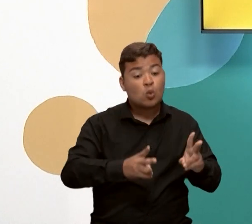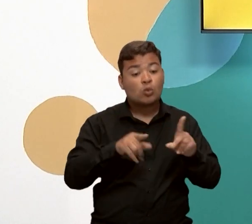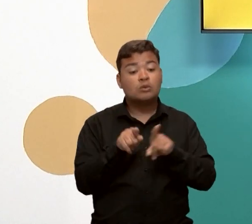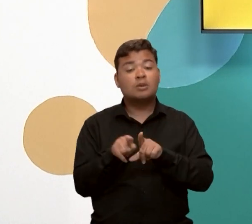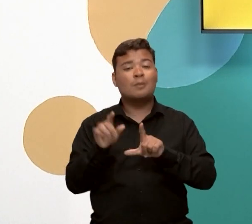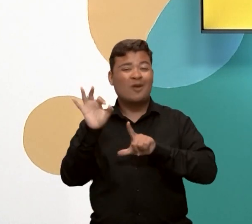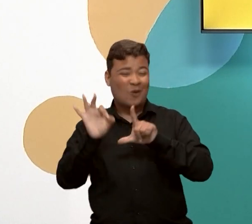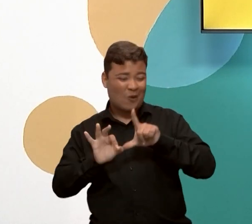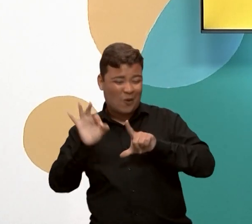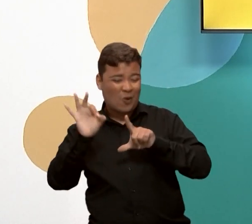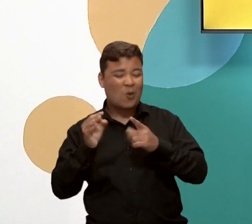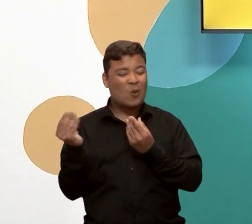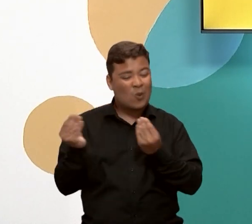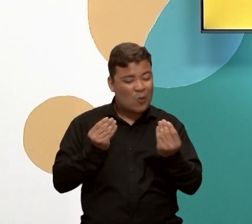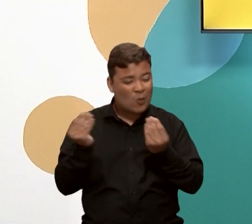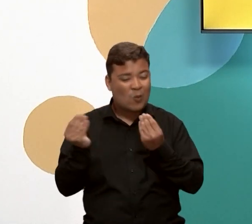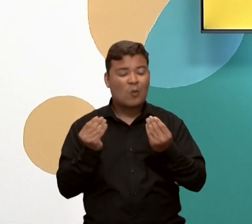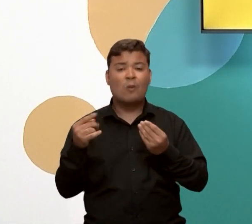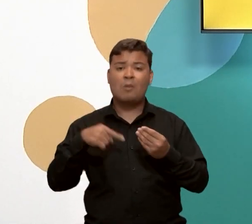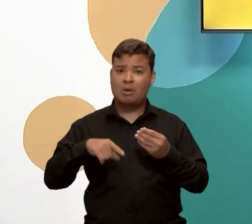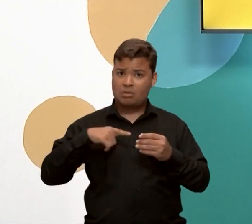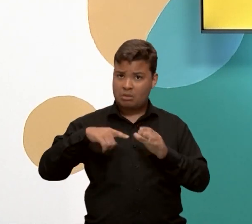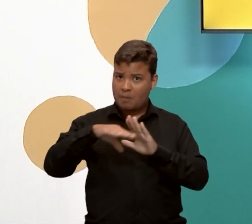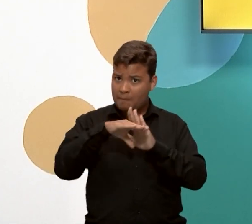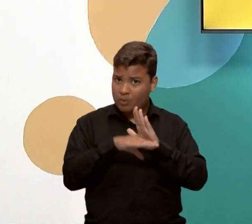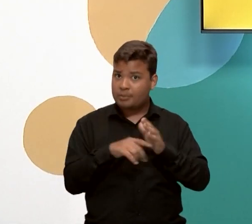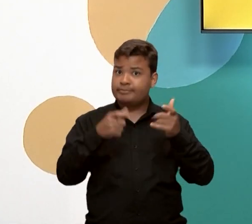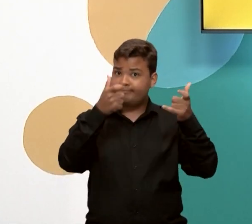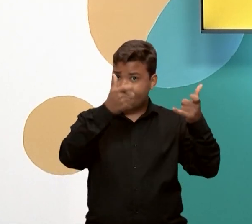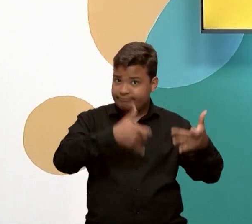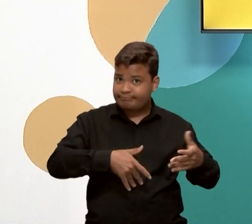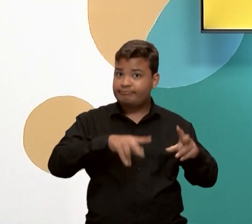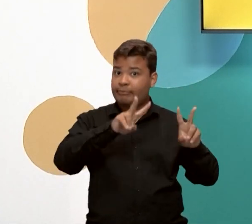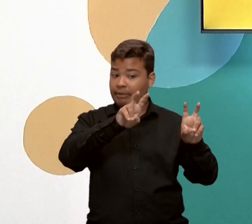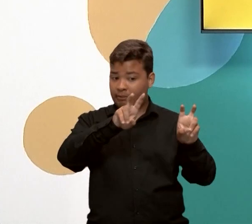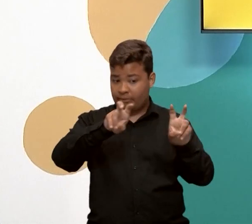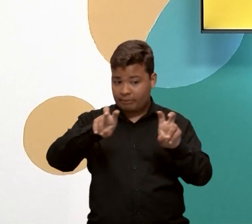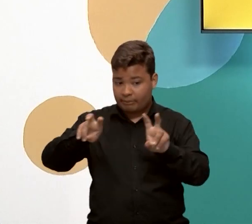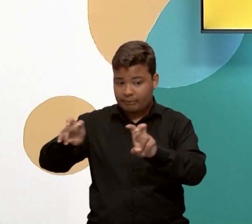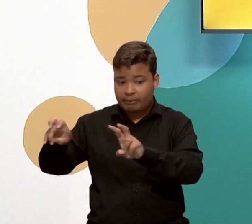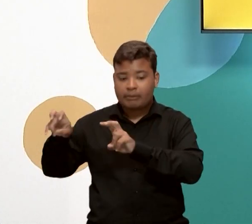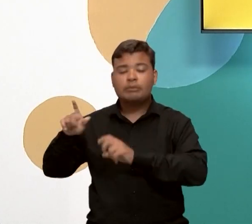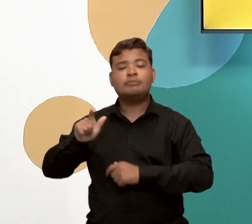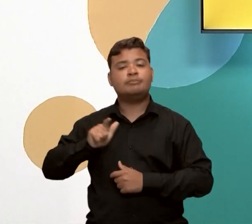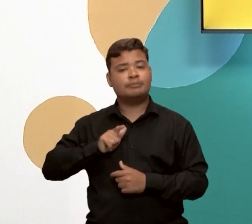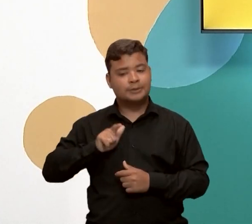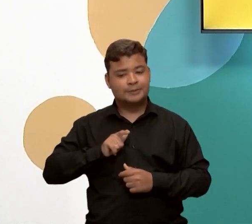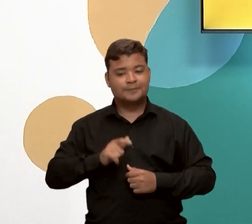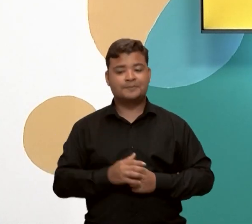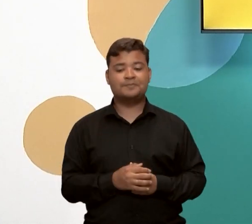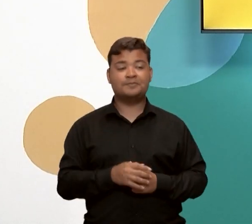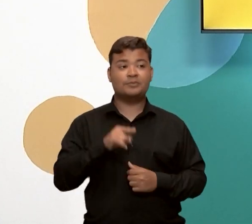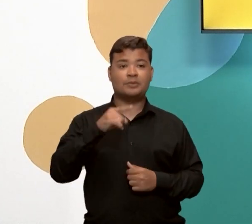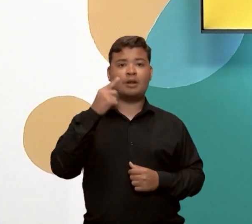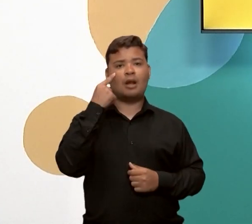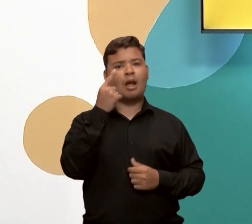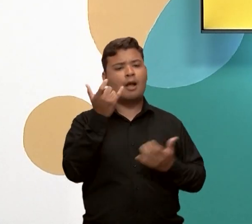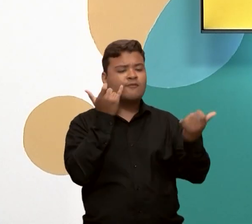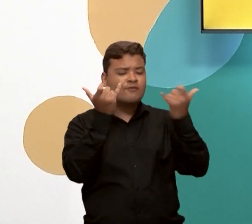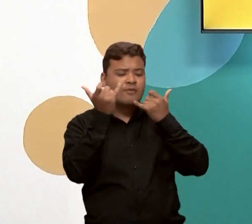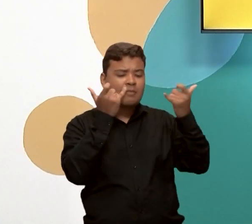Jonas citou. Então, confira os nossos programas sobre ingresso, permanência, Enem, que você vai ficar bem